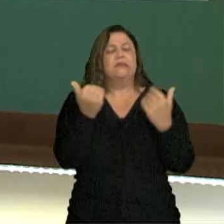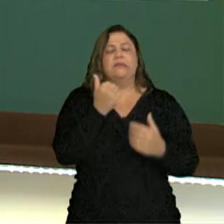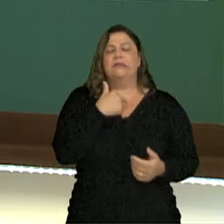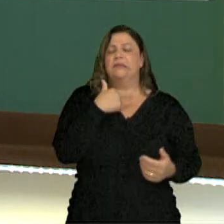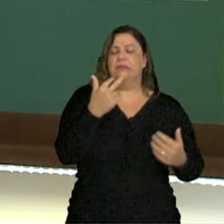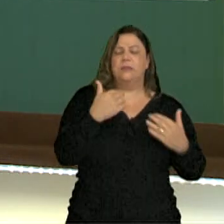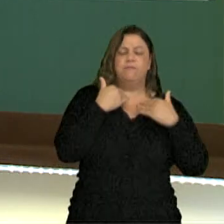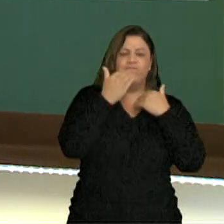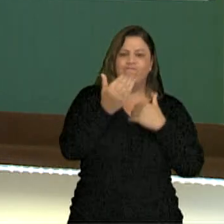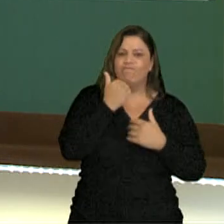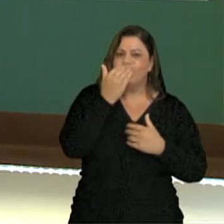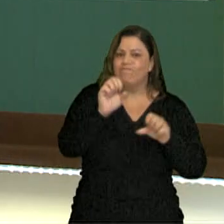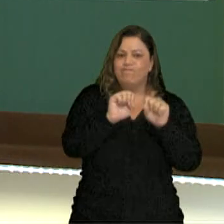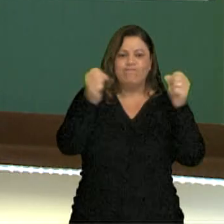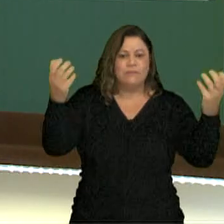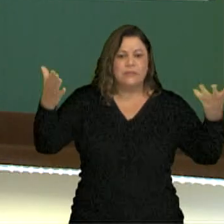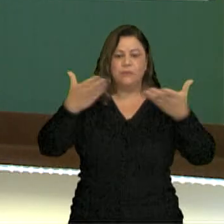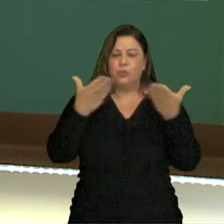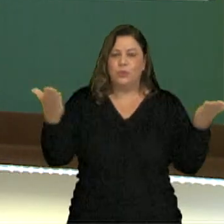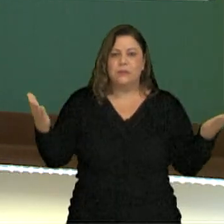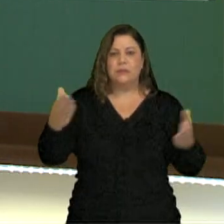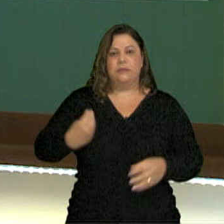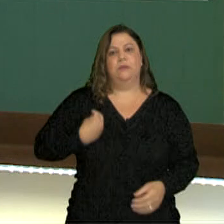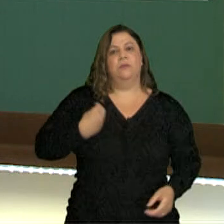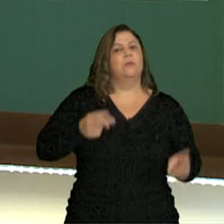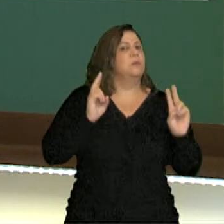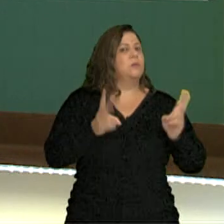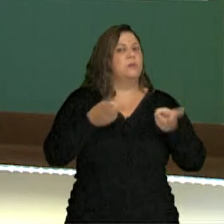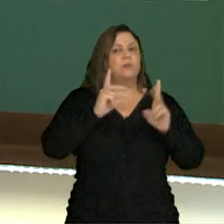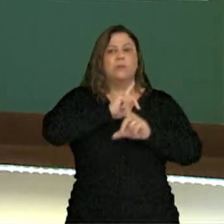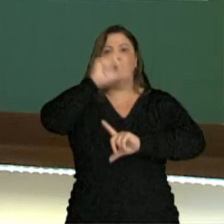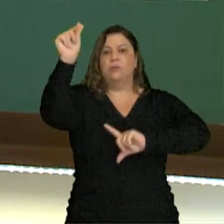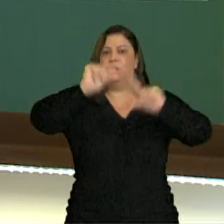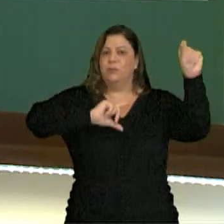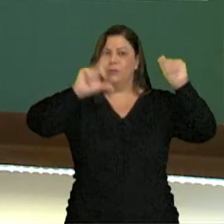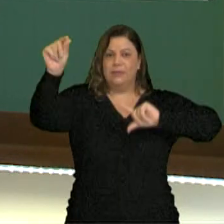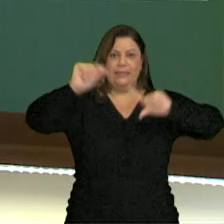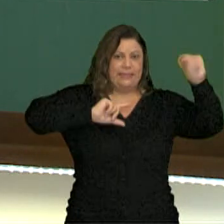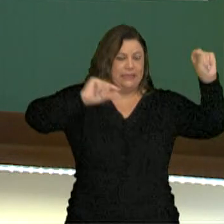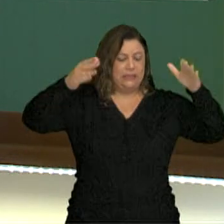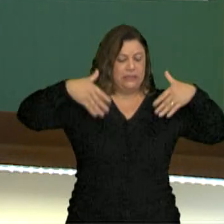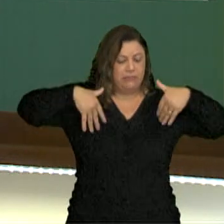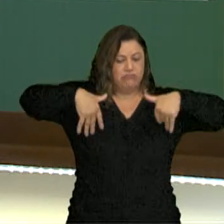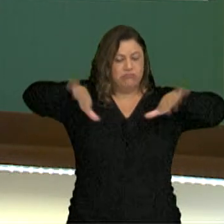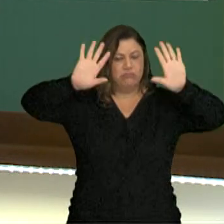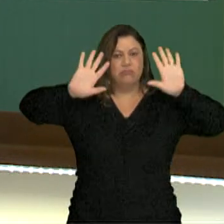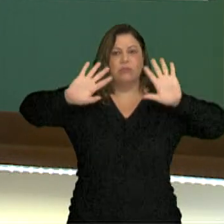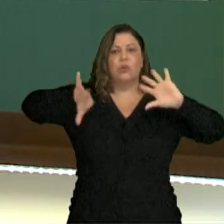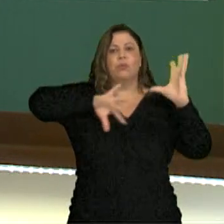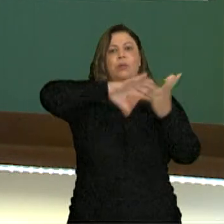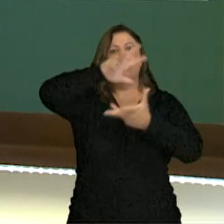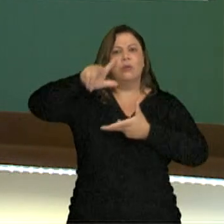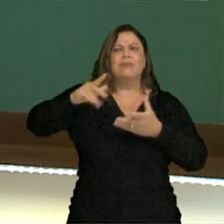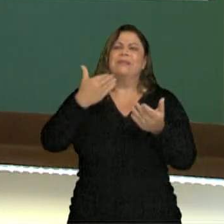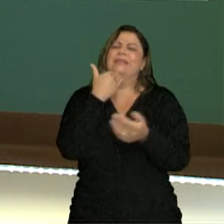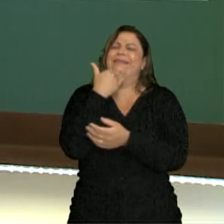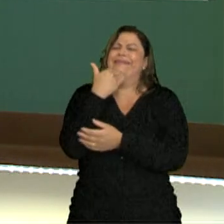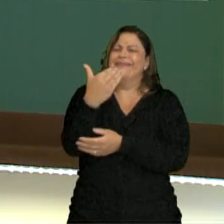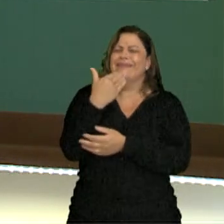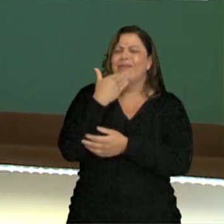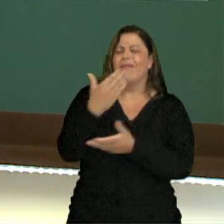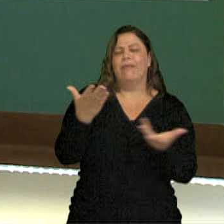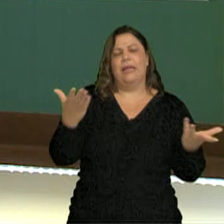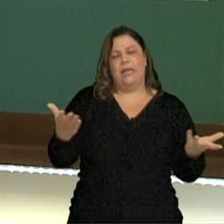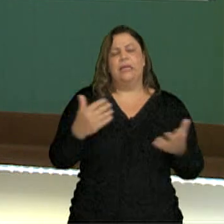não existe a possibilidade de permanecer aqui, vamos sair. E vão pelo mundo. E eles pedem para outro